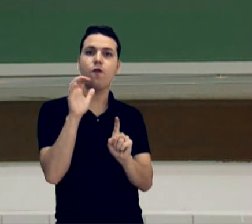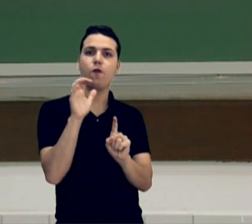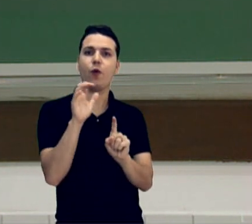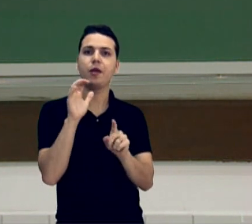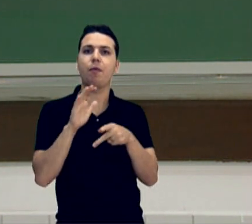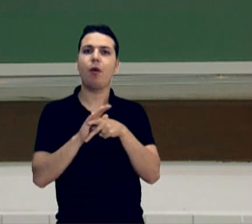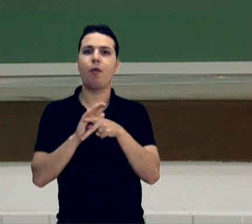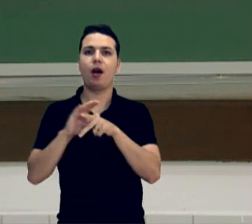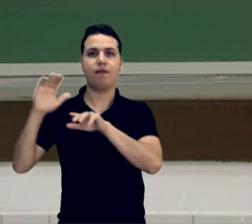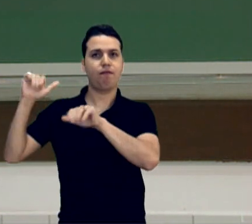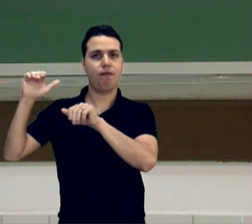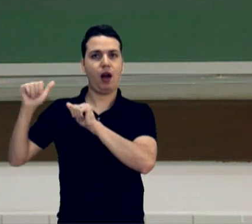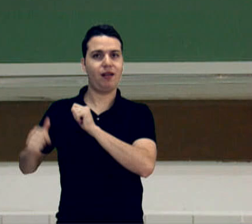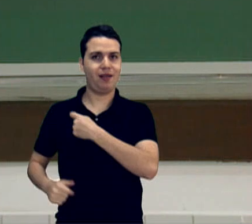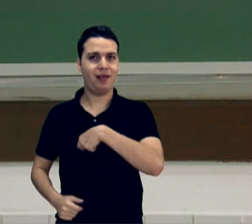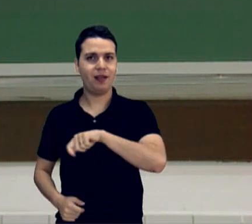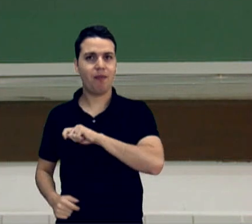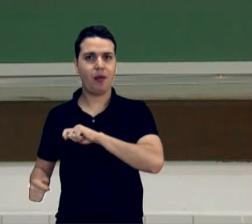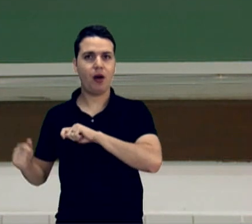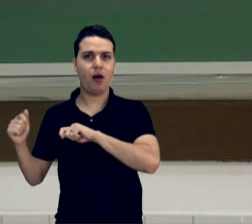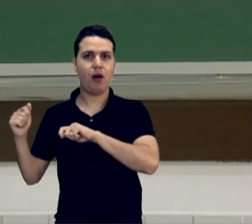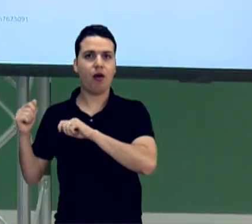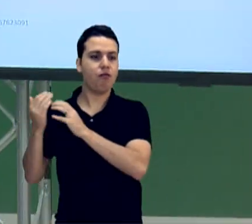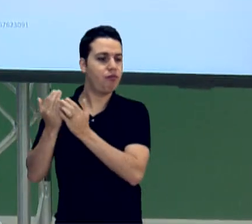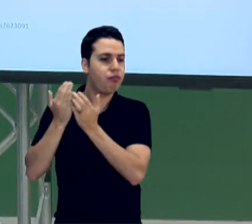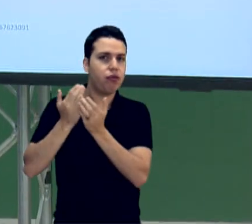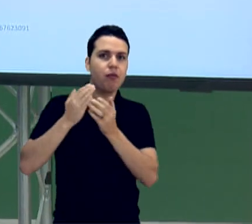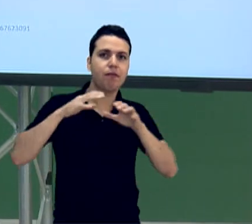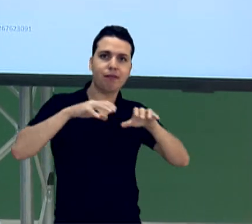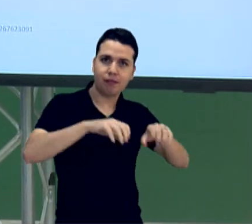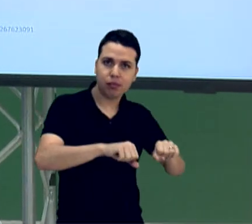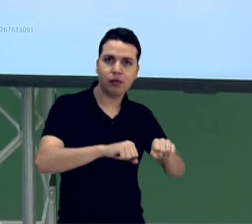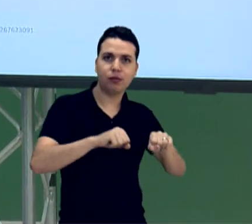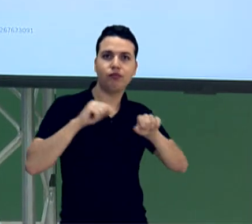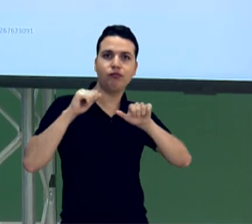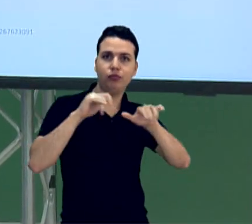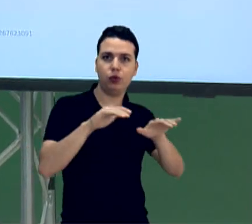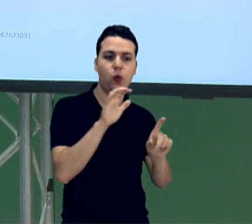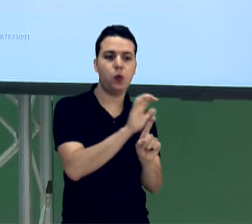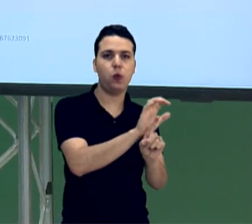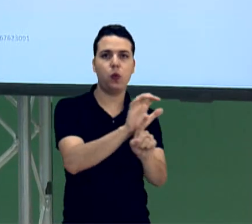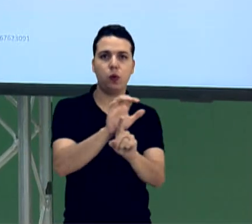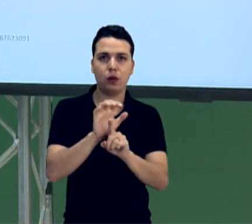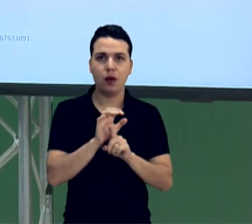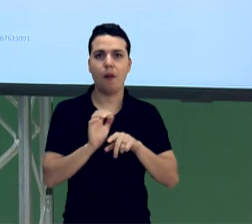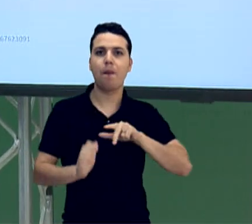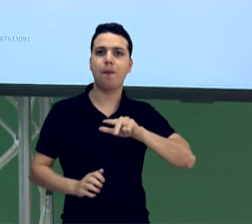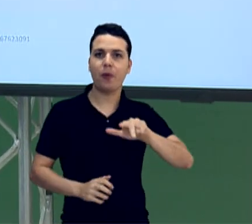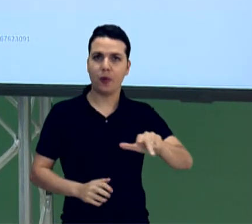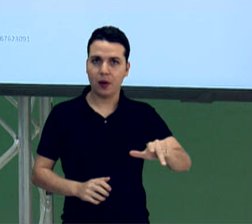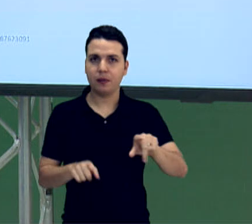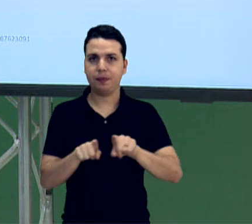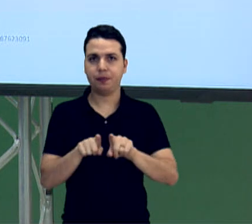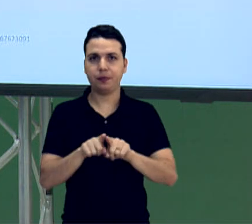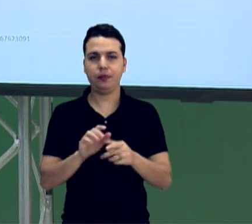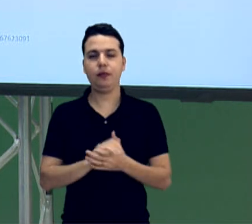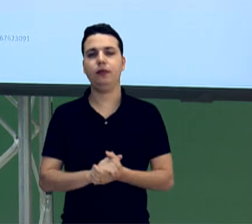colonização hispânica, né? Então, portuguesa, nós vamos ver hoje, né, o porquê que essas danças